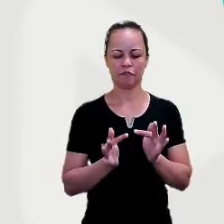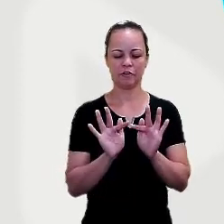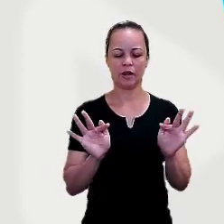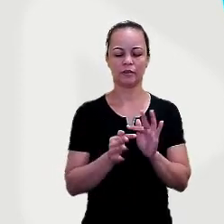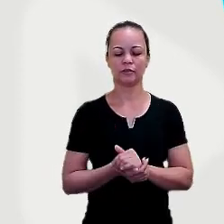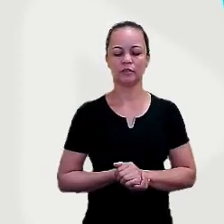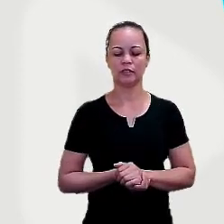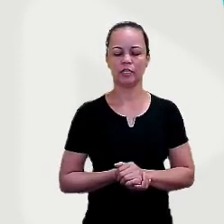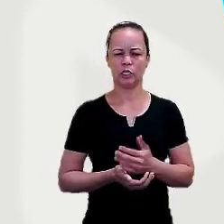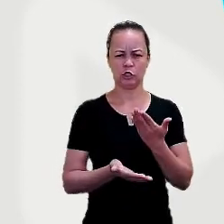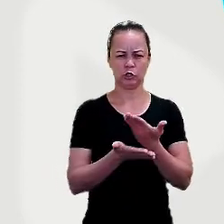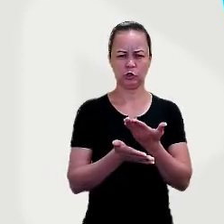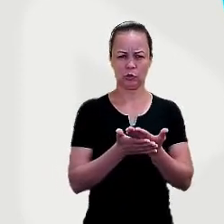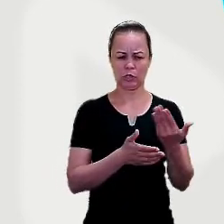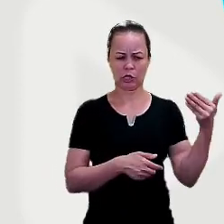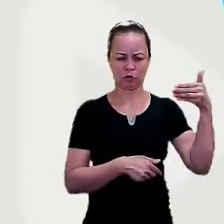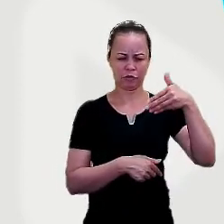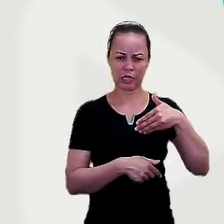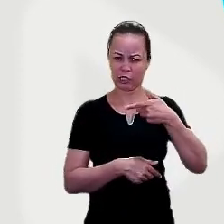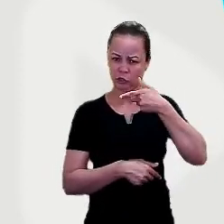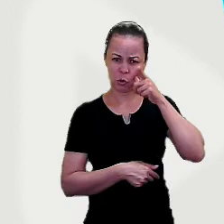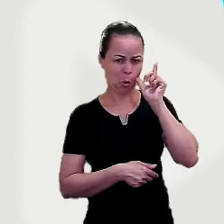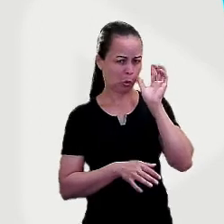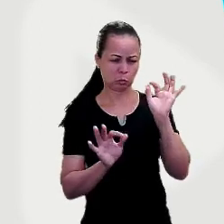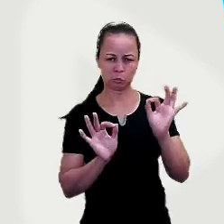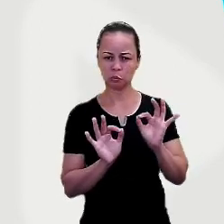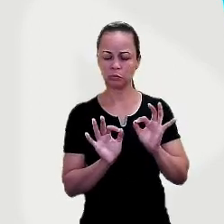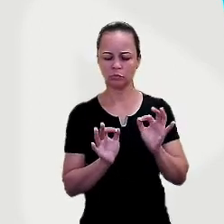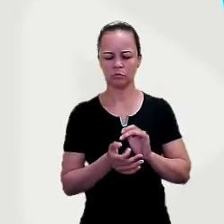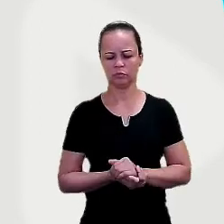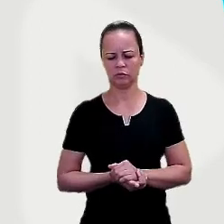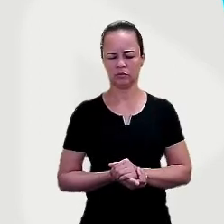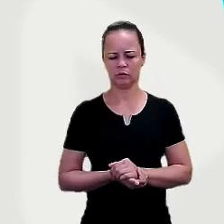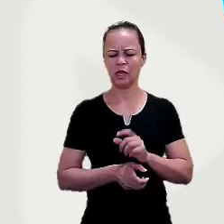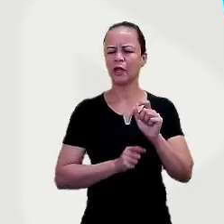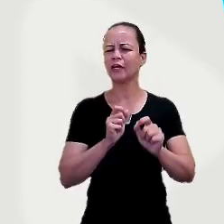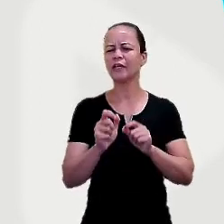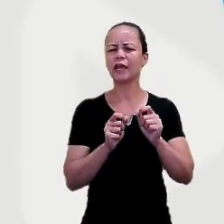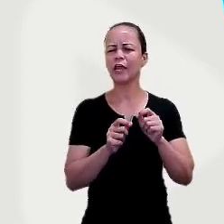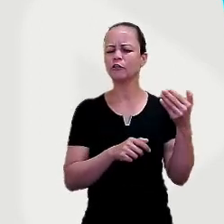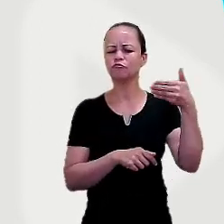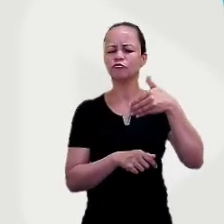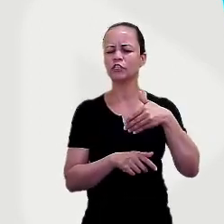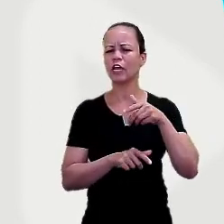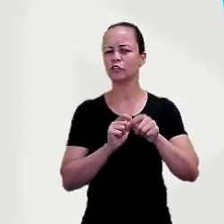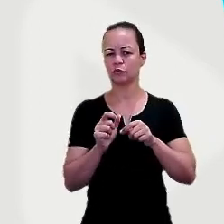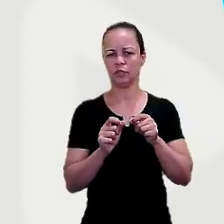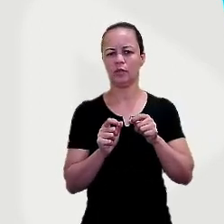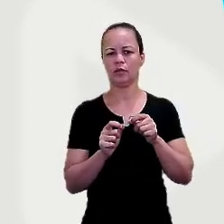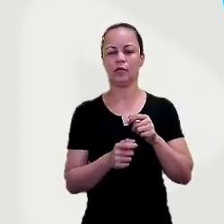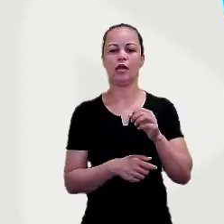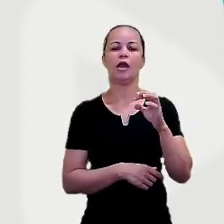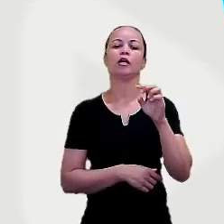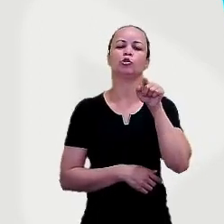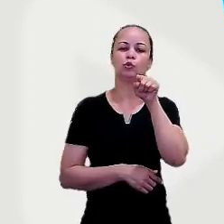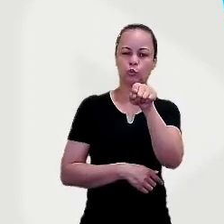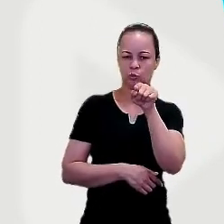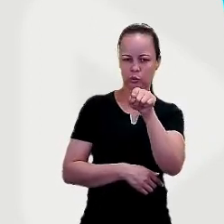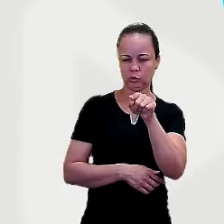estudar com a gente ontem. Quem não vieste? Tu. Tu não